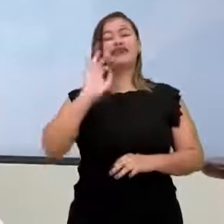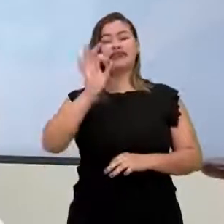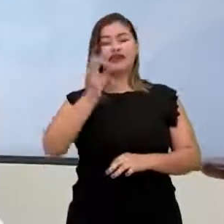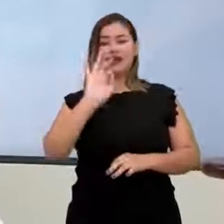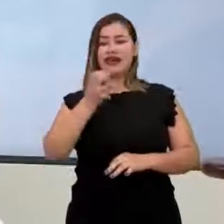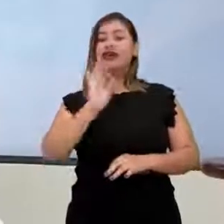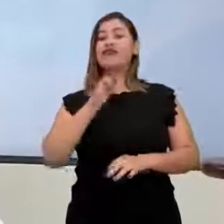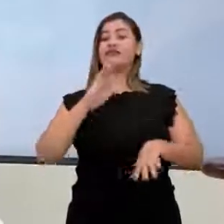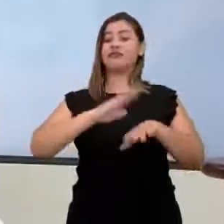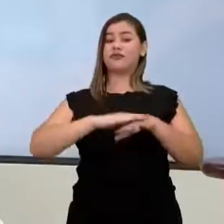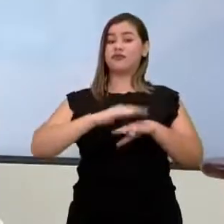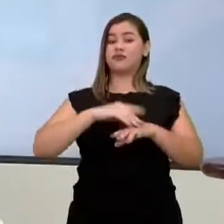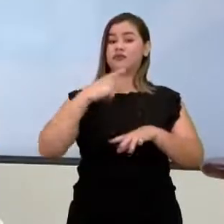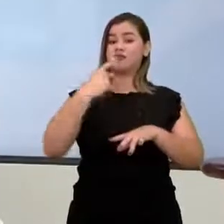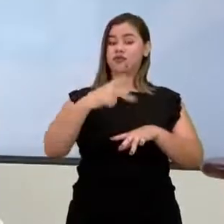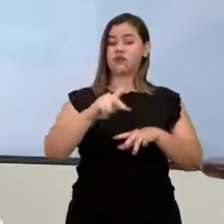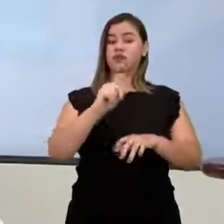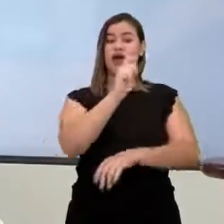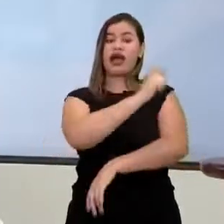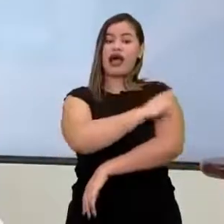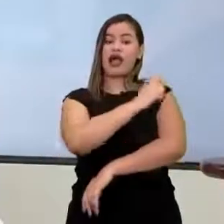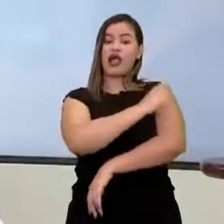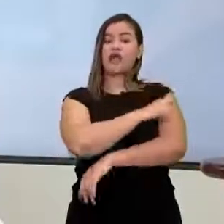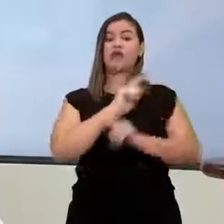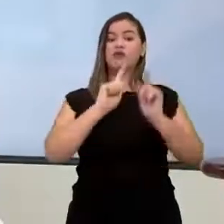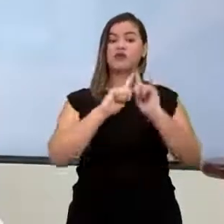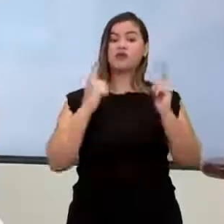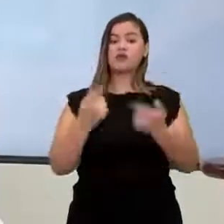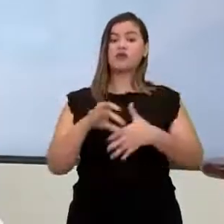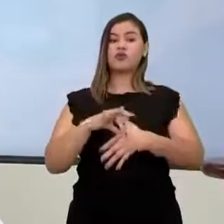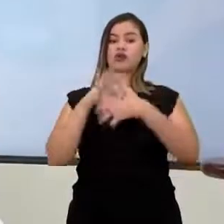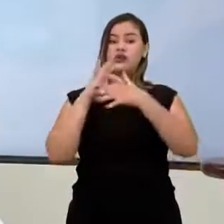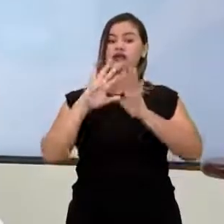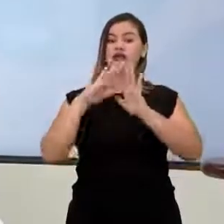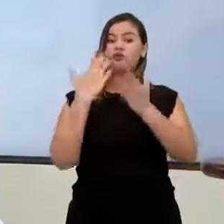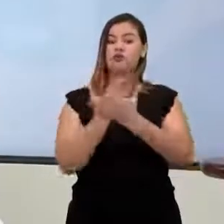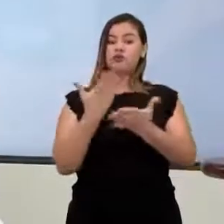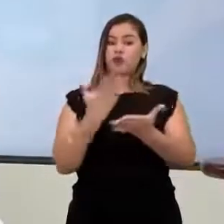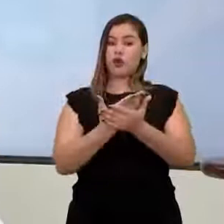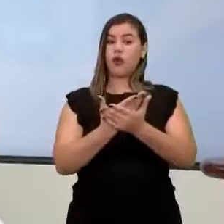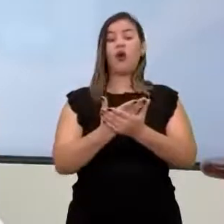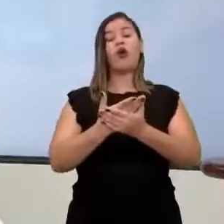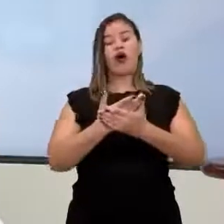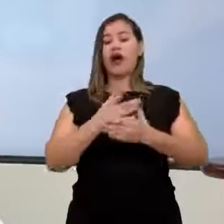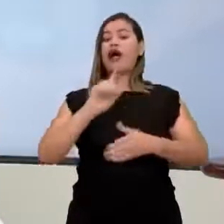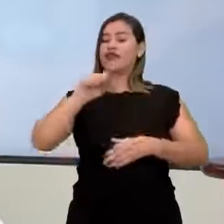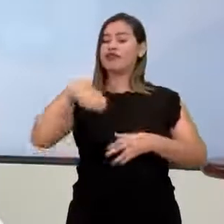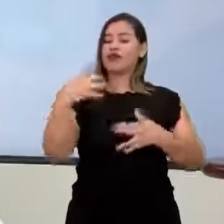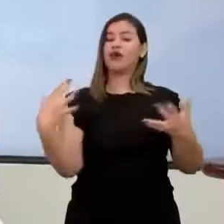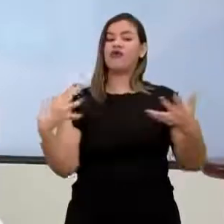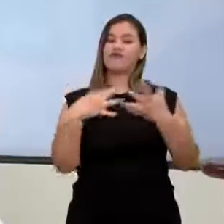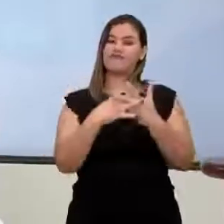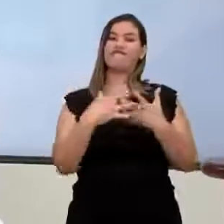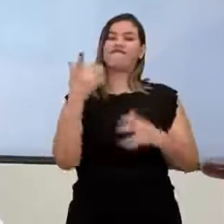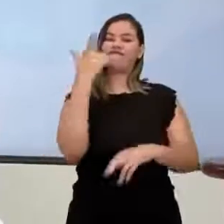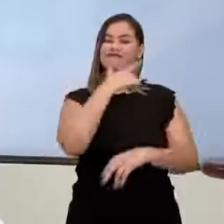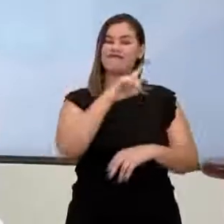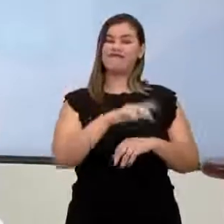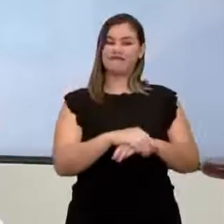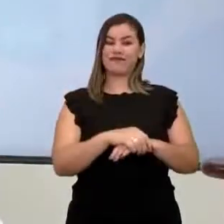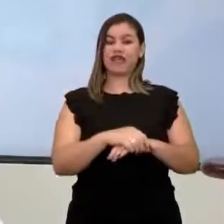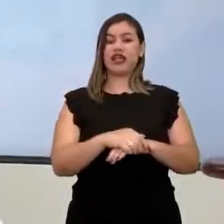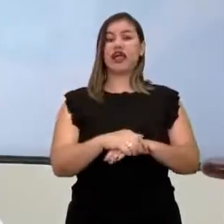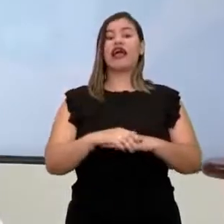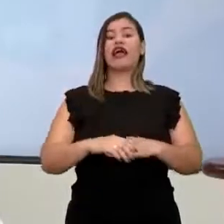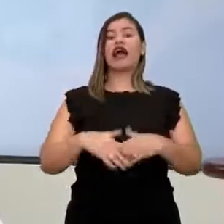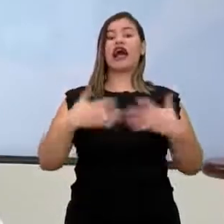Grêmio Estudantil, você, aluno, está sendo um cidadão, está agindo, né, de forma cidadã. E aí, agora a gente vai